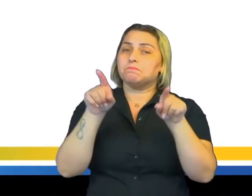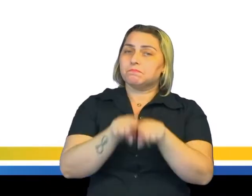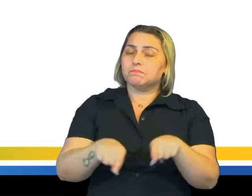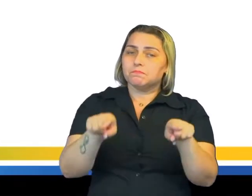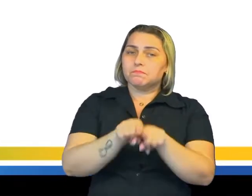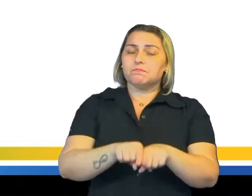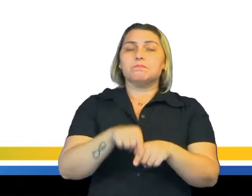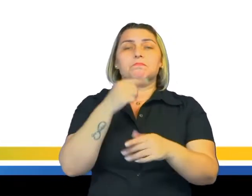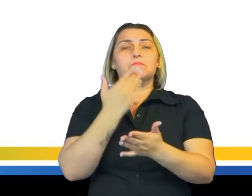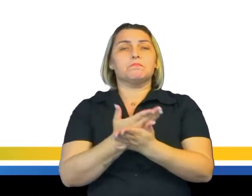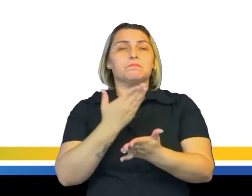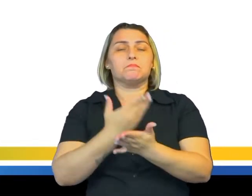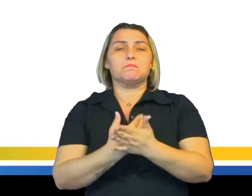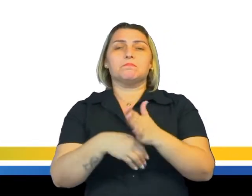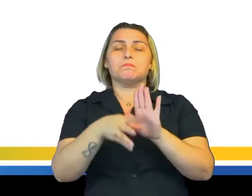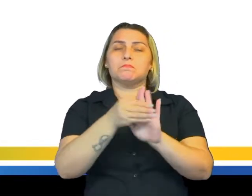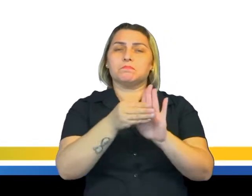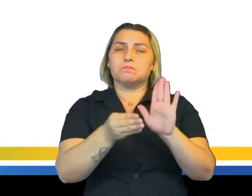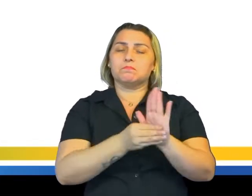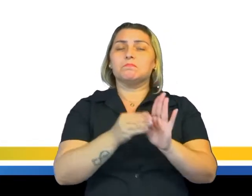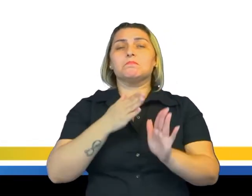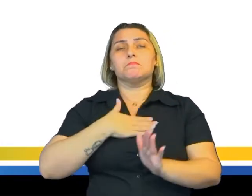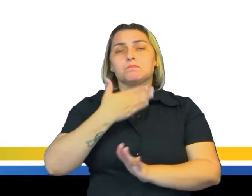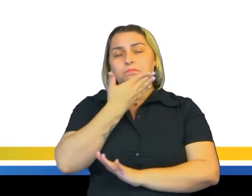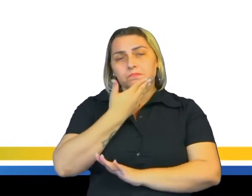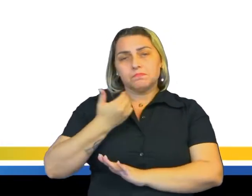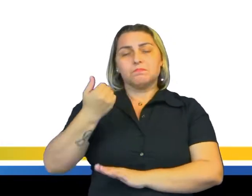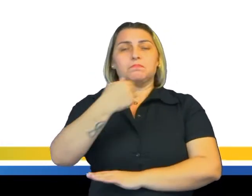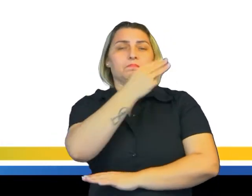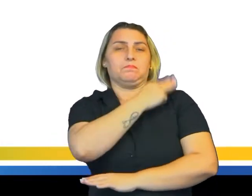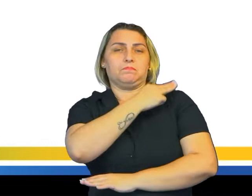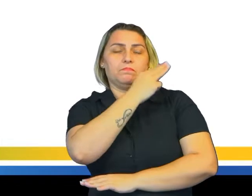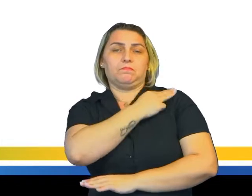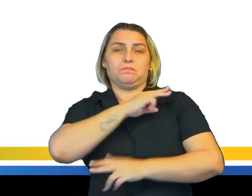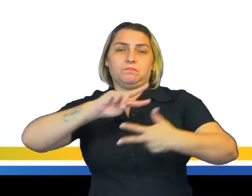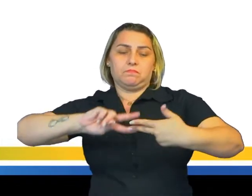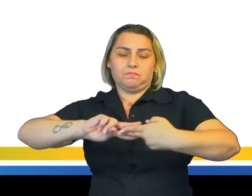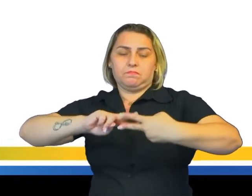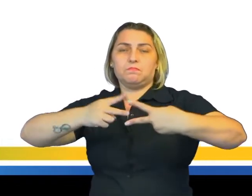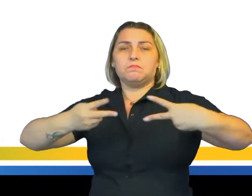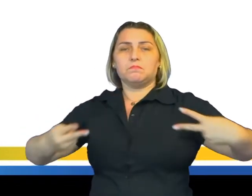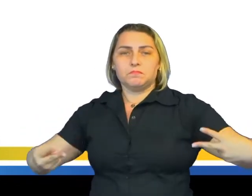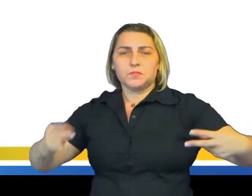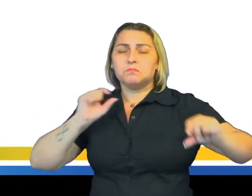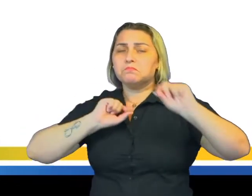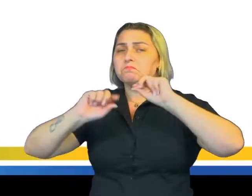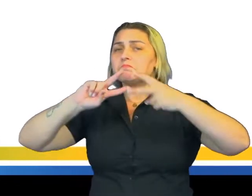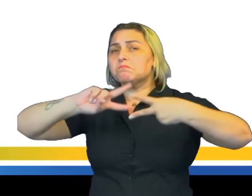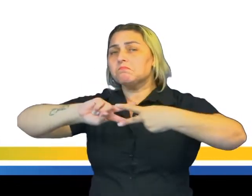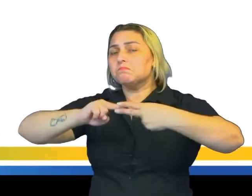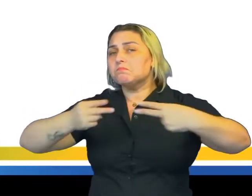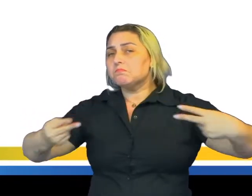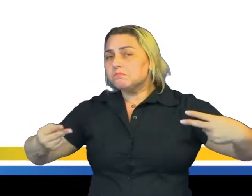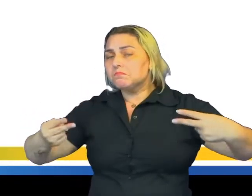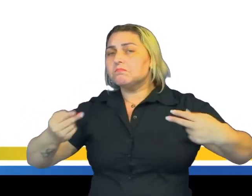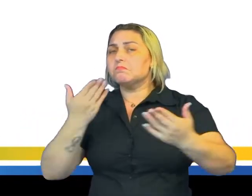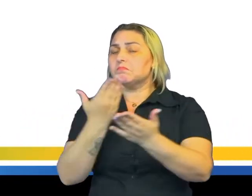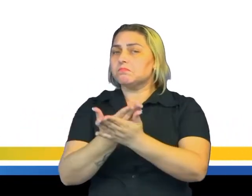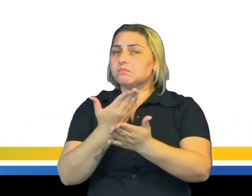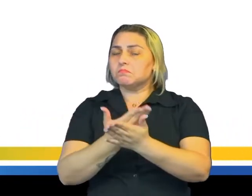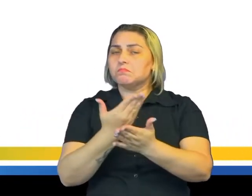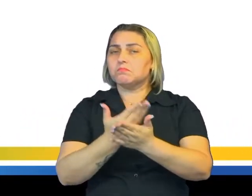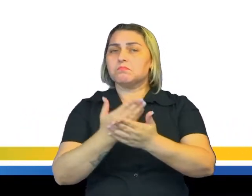Também nós vamos estudar um conteúdo que para mim é um dos melhores do terceiro ano, que é genética. O que é a genética? Genética estuda